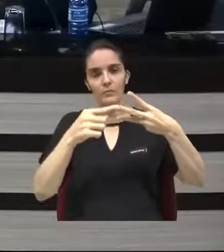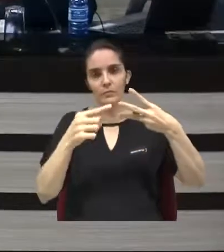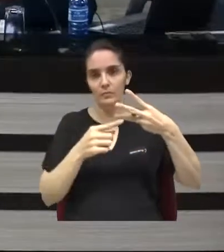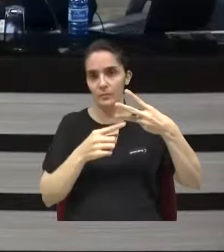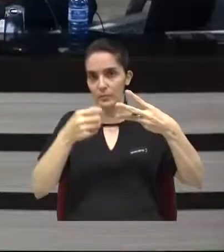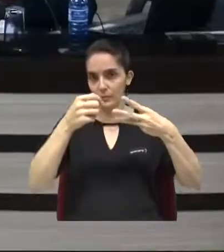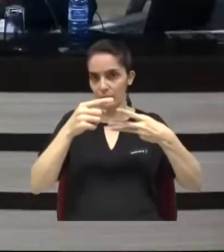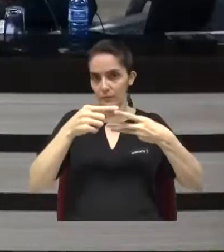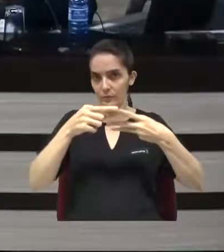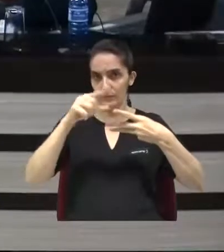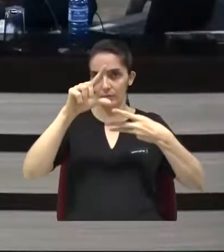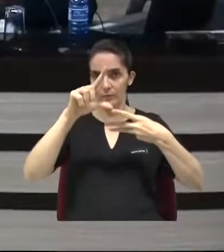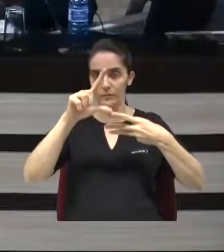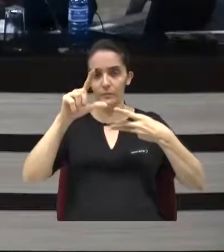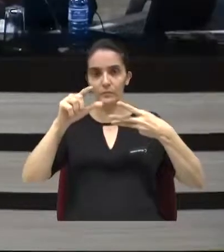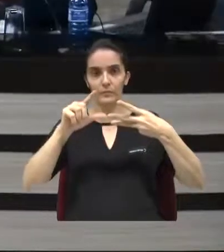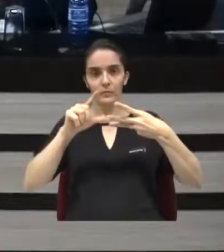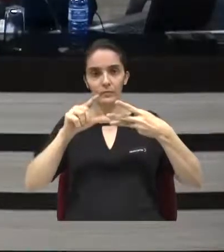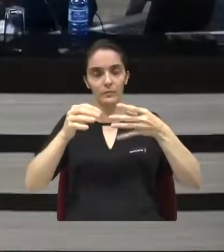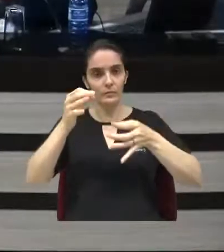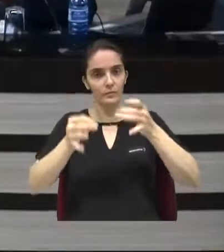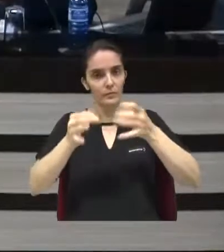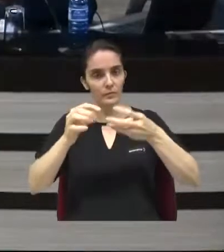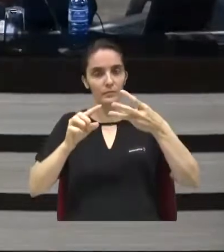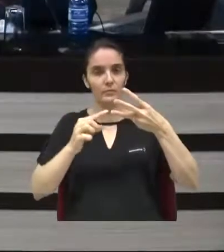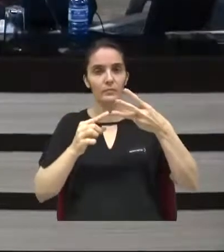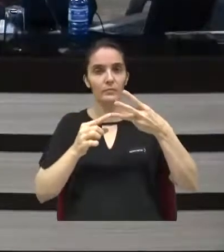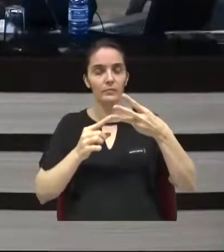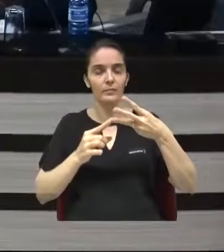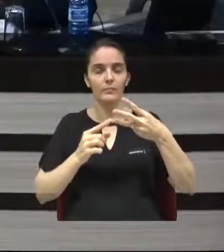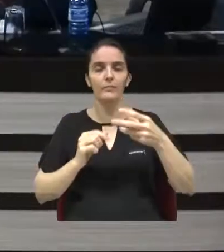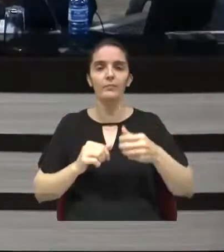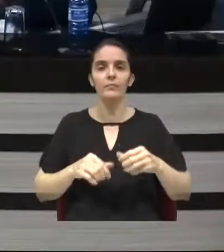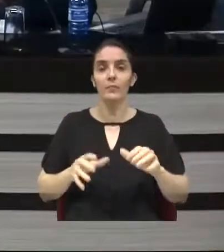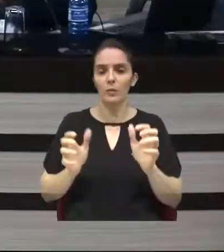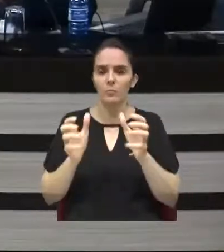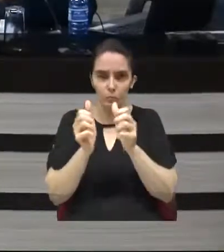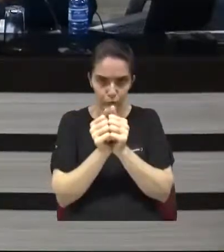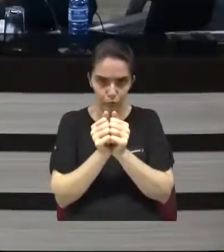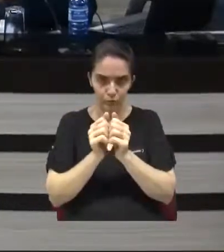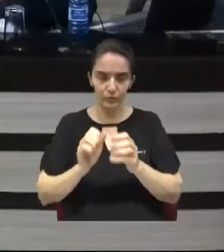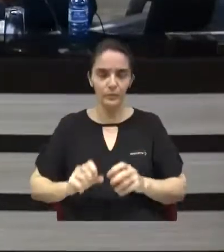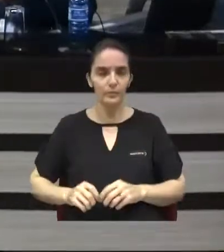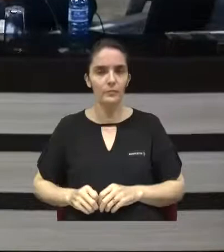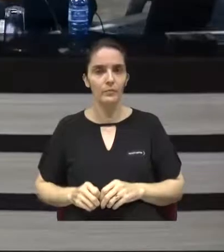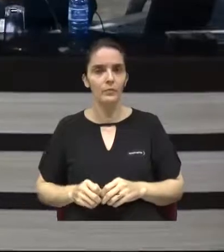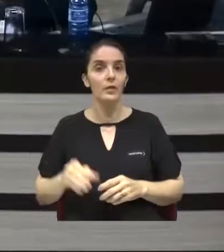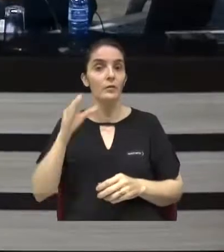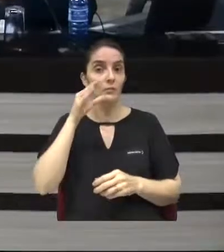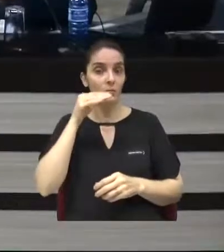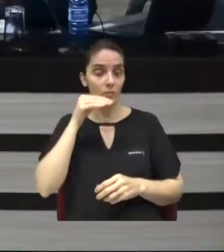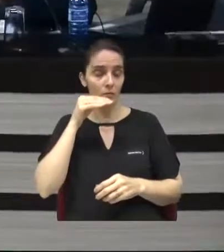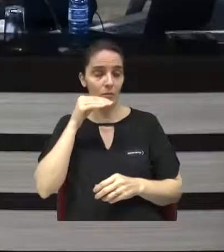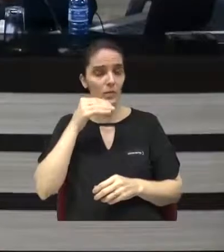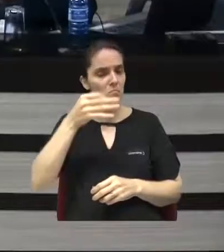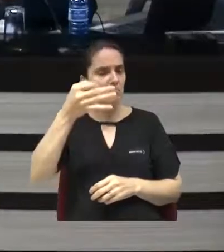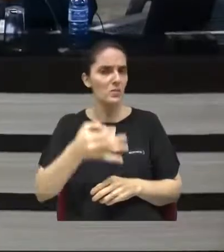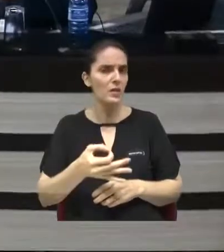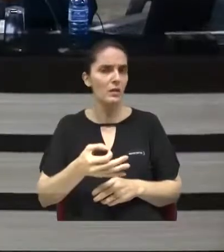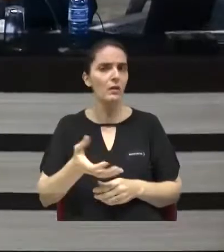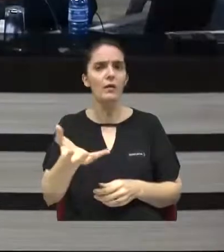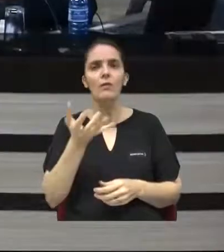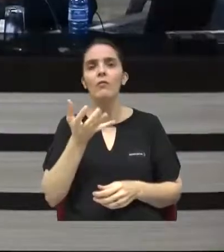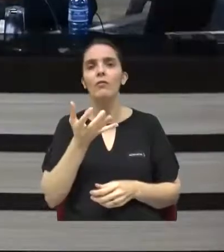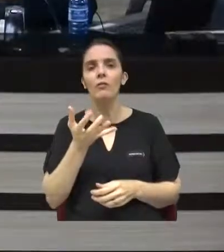Legislativo Municipal, artigo 2º da Constituição Federal de 88. É clara a intenção do denunciante de intimidar